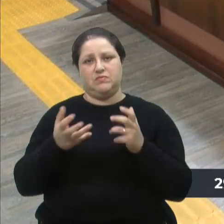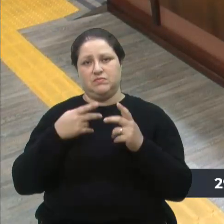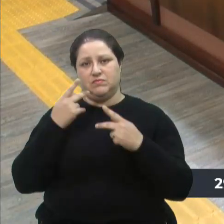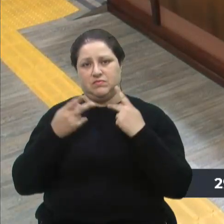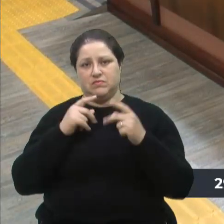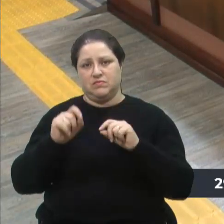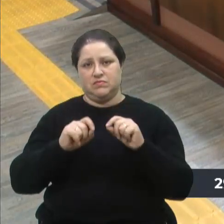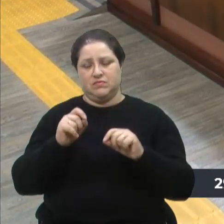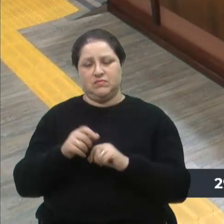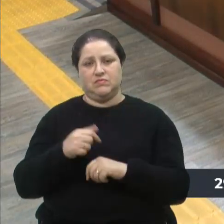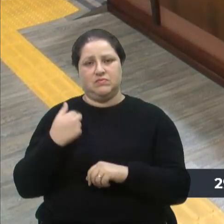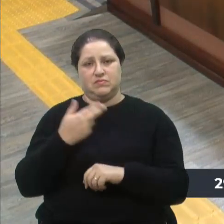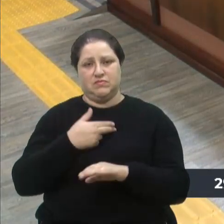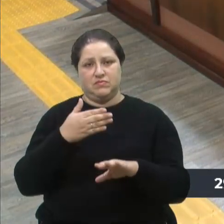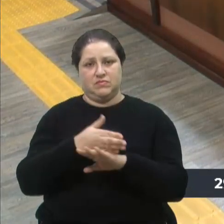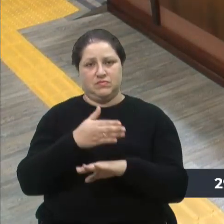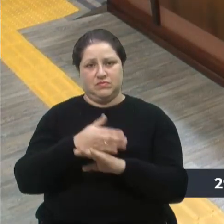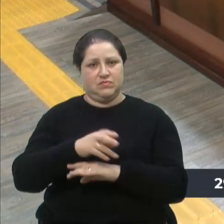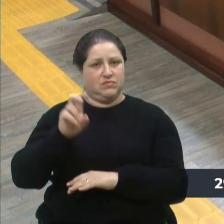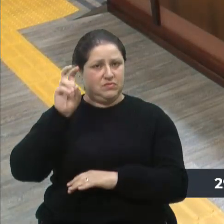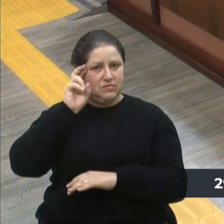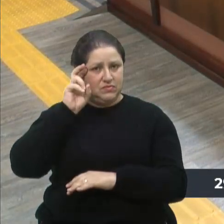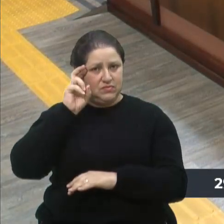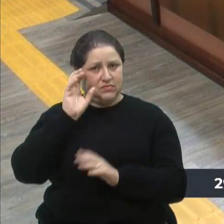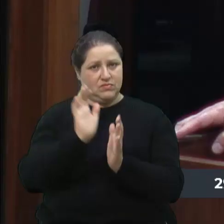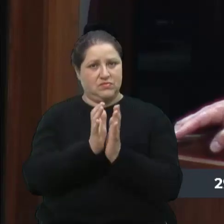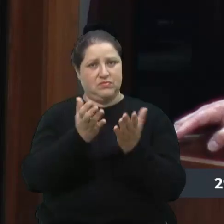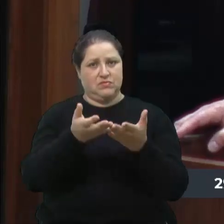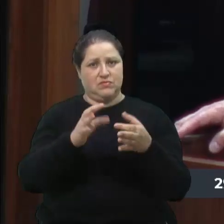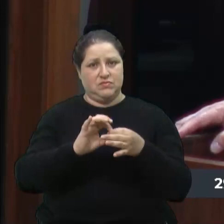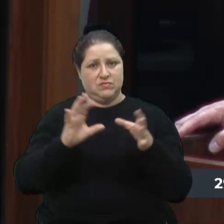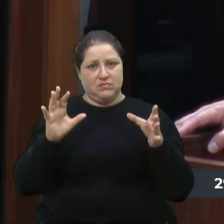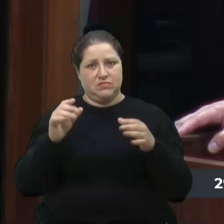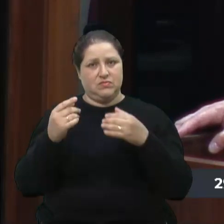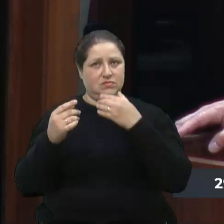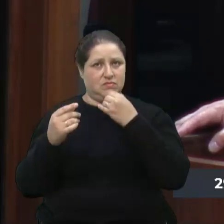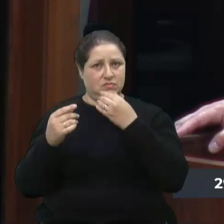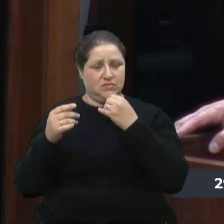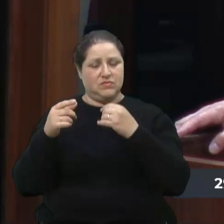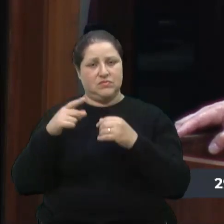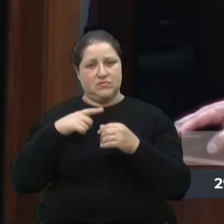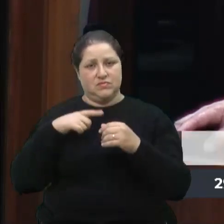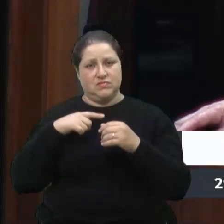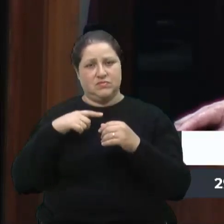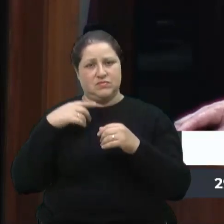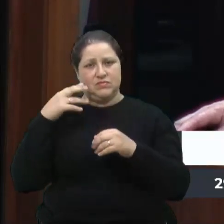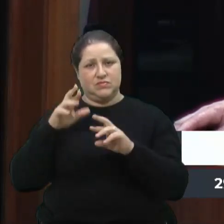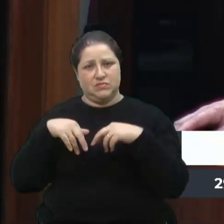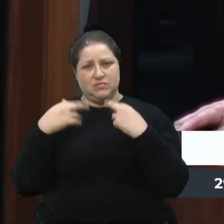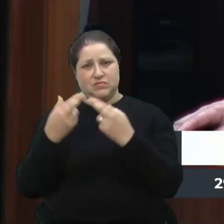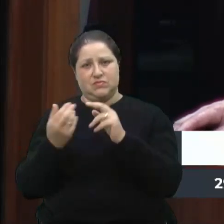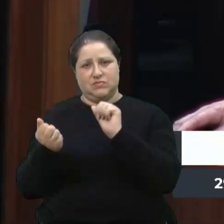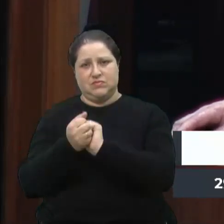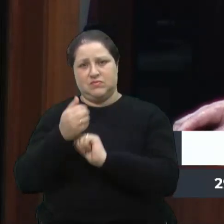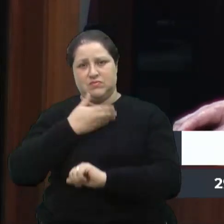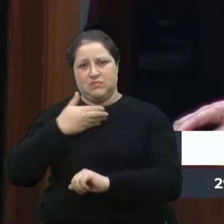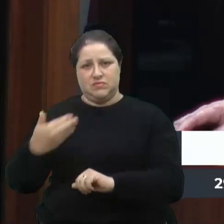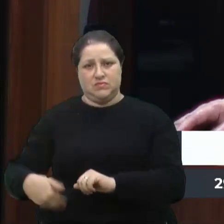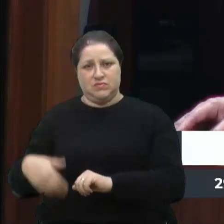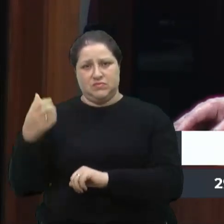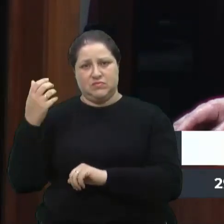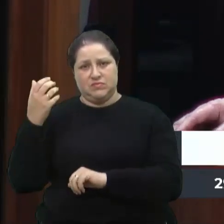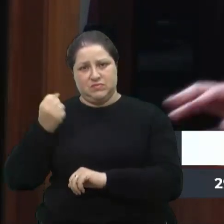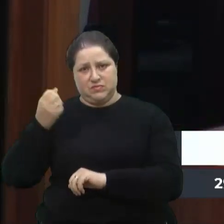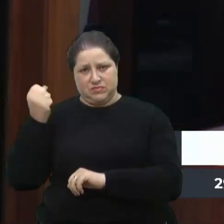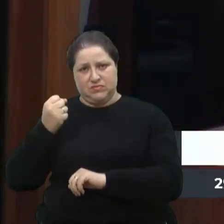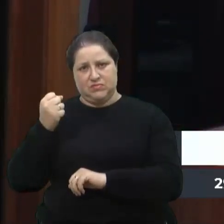salientar que estivemos na quinta-feira no Fórum da Liberdade. Ele teve um painel junto com o governador Leite, onde eles debateram o